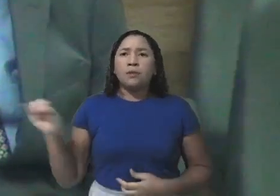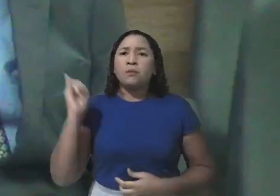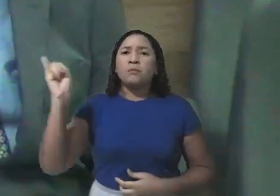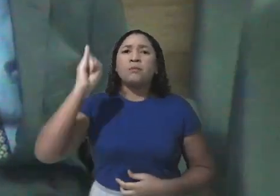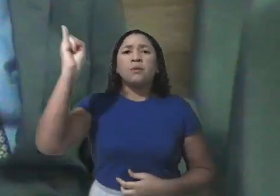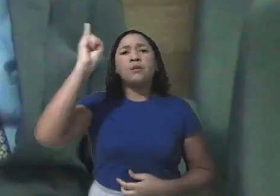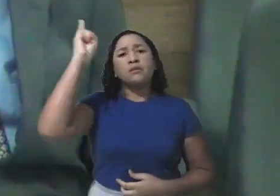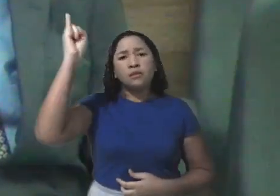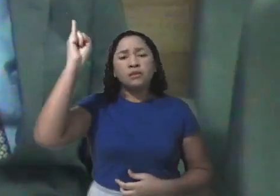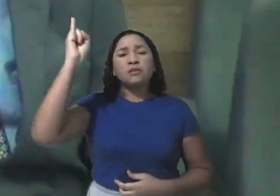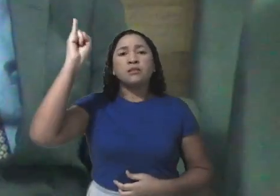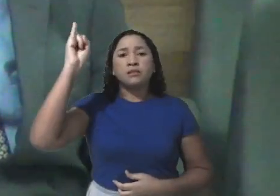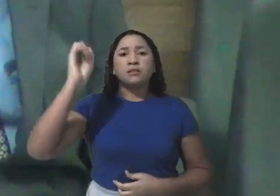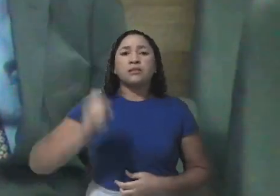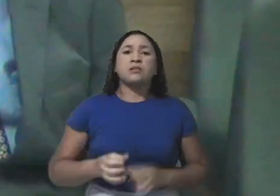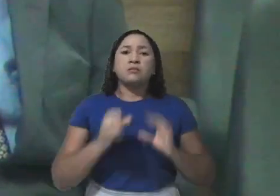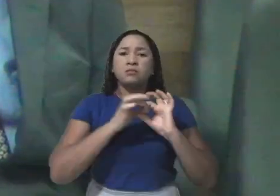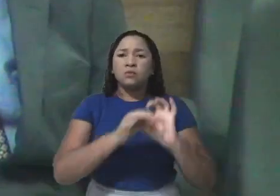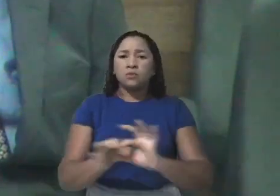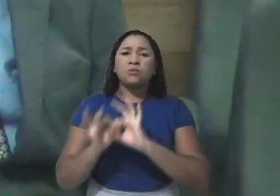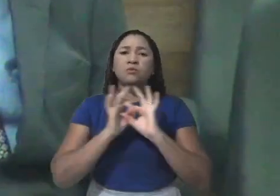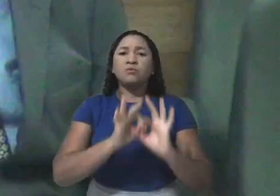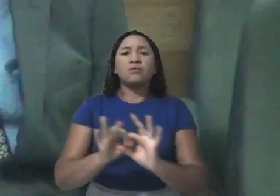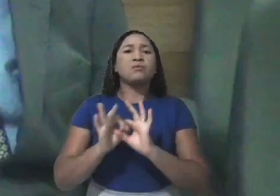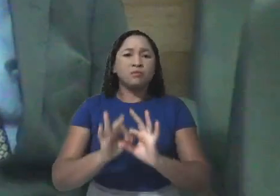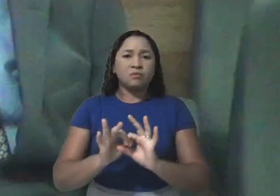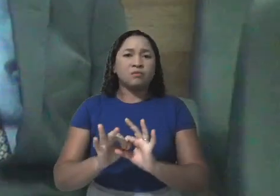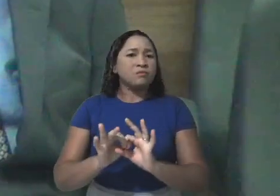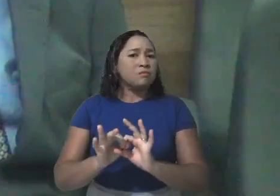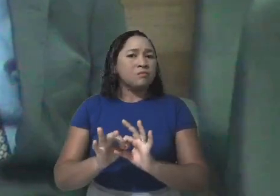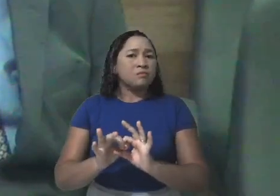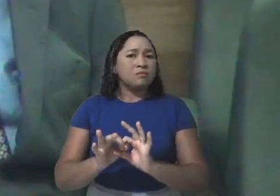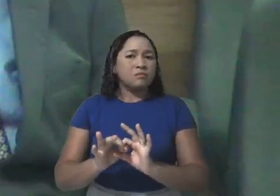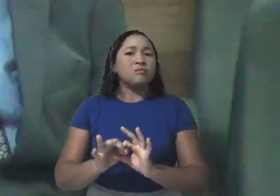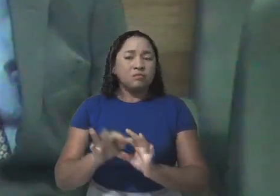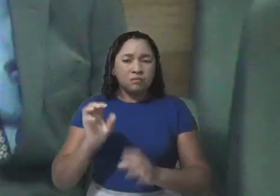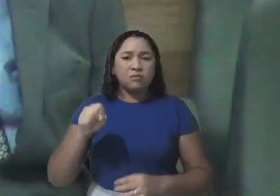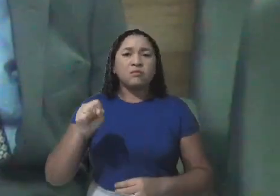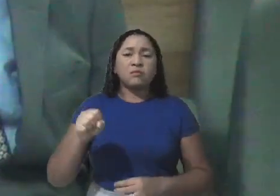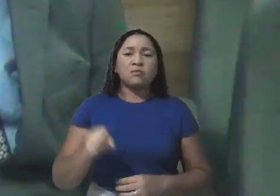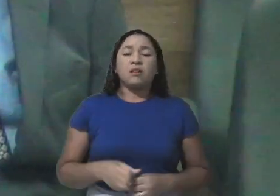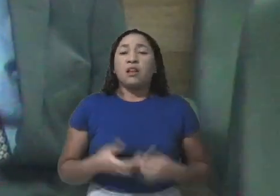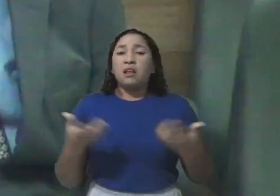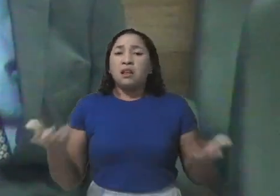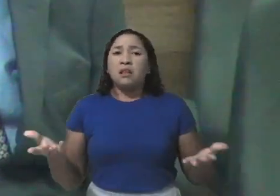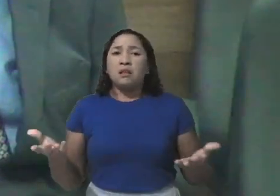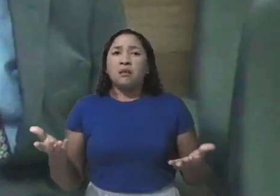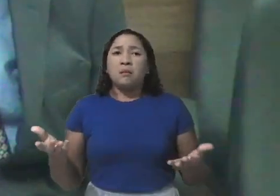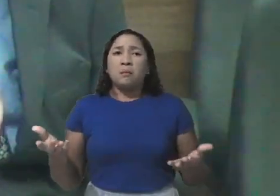um credo, uma unificação ou não? Então, qual a importância do credo?